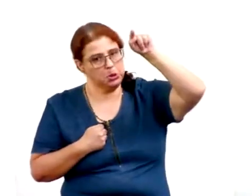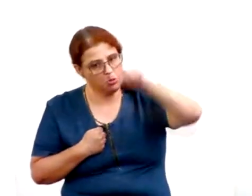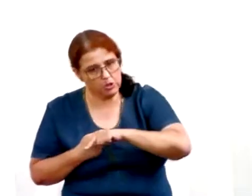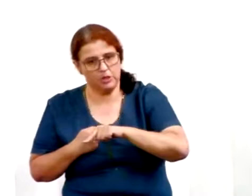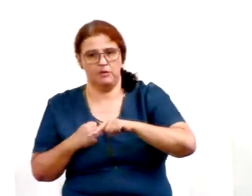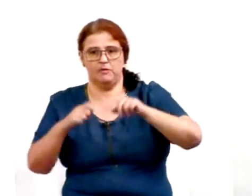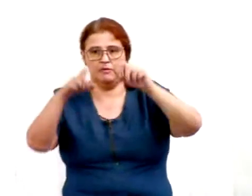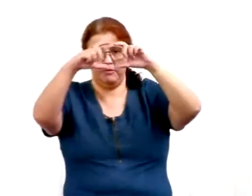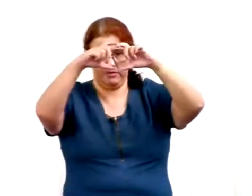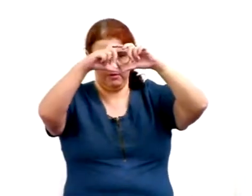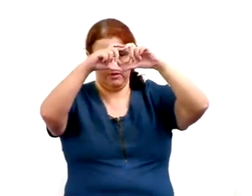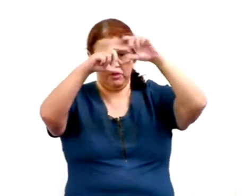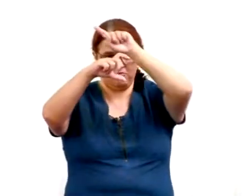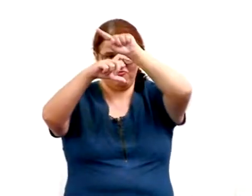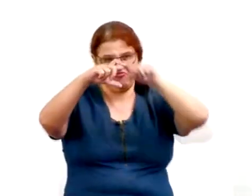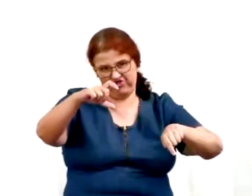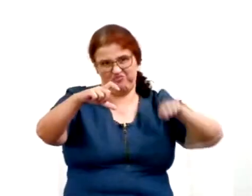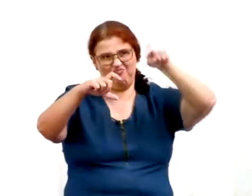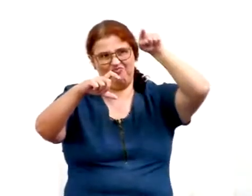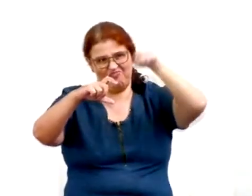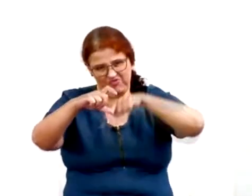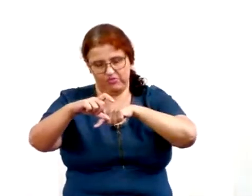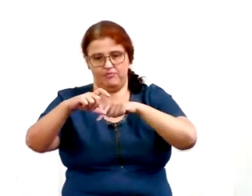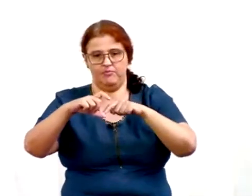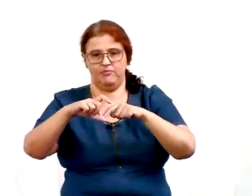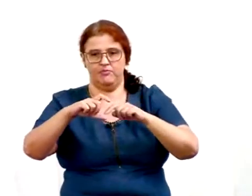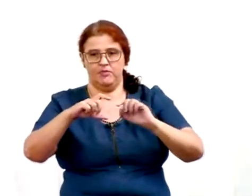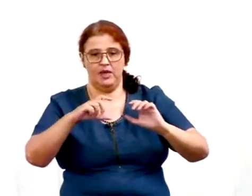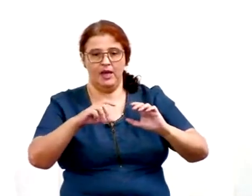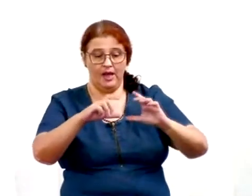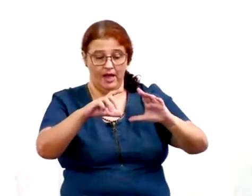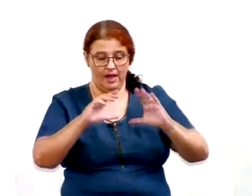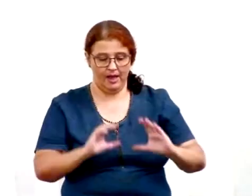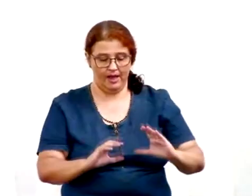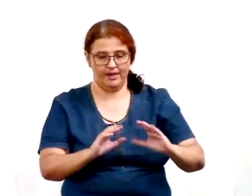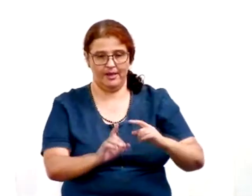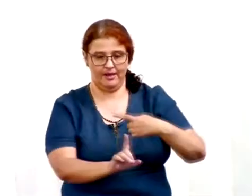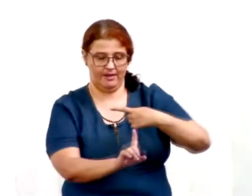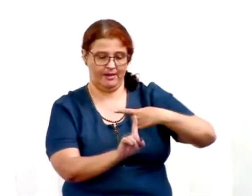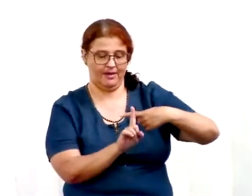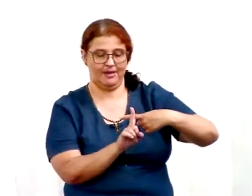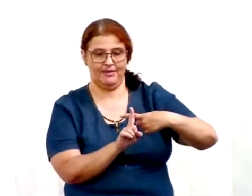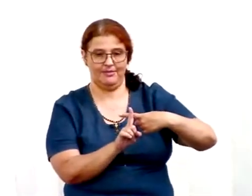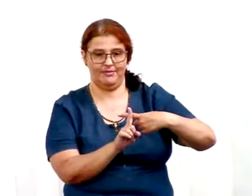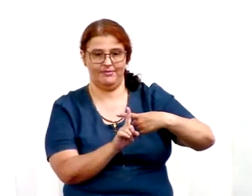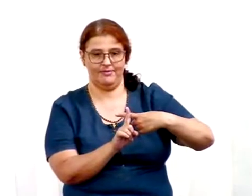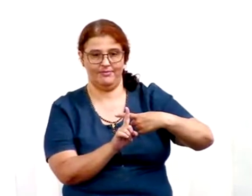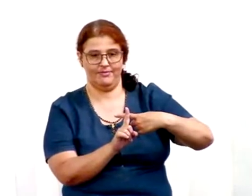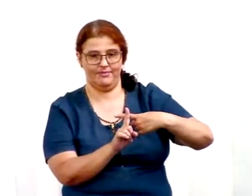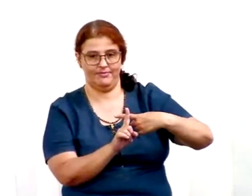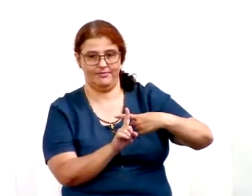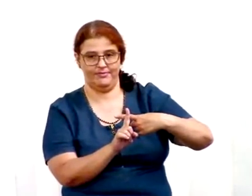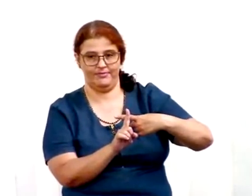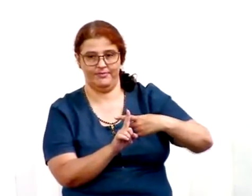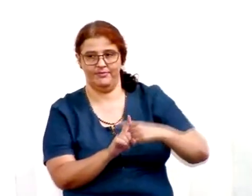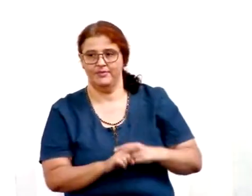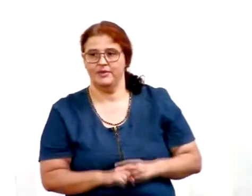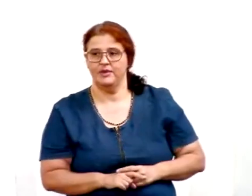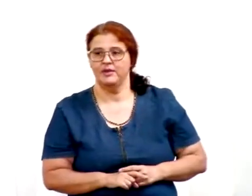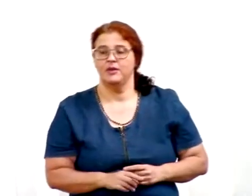baixo, desenhe a cruz de Cristo, lá no centro, lá dentro do coração. Porque